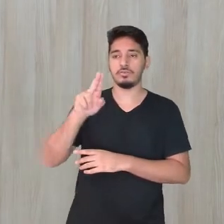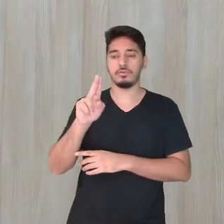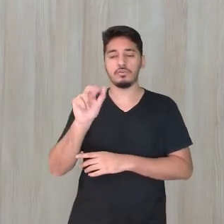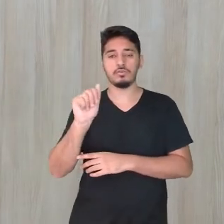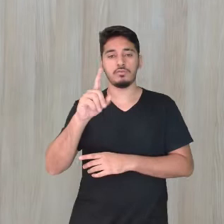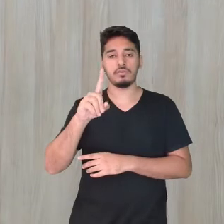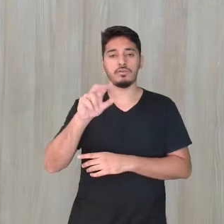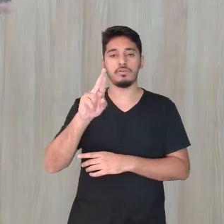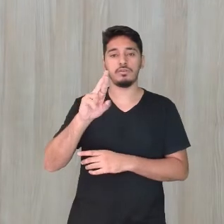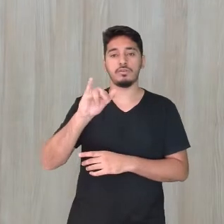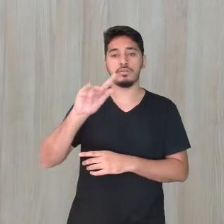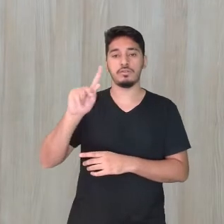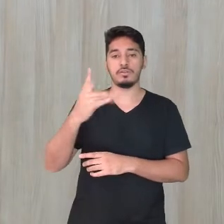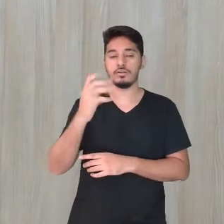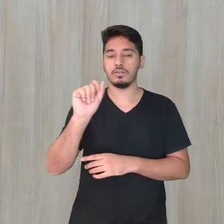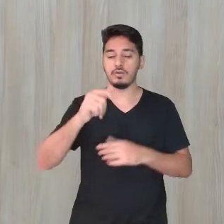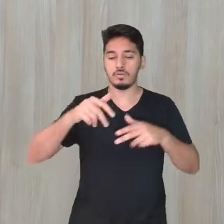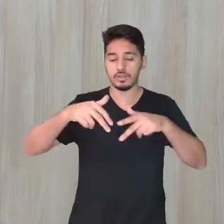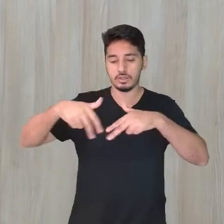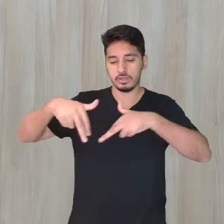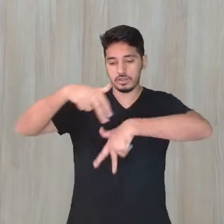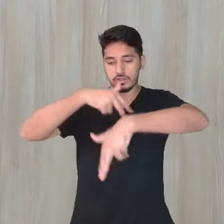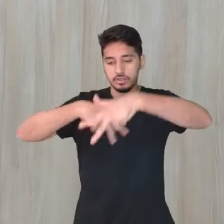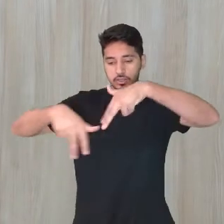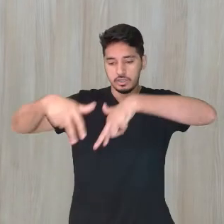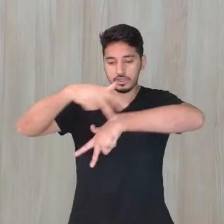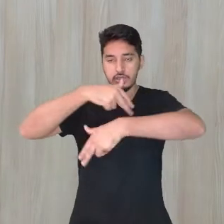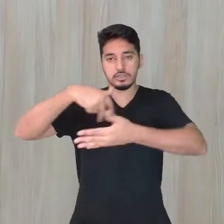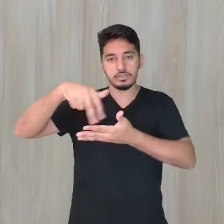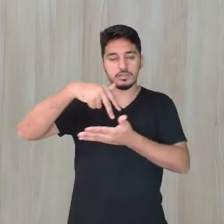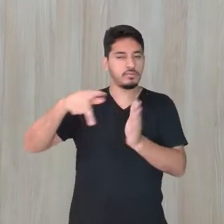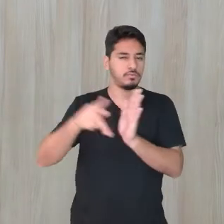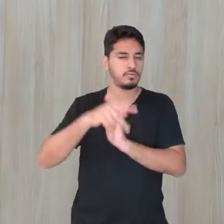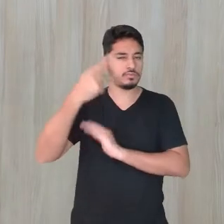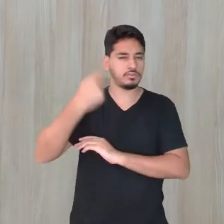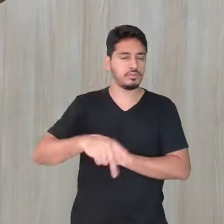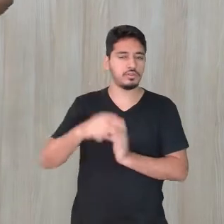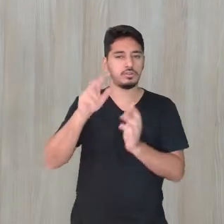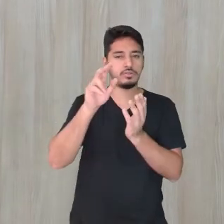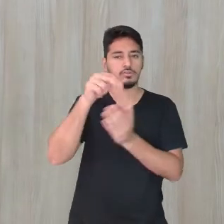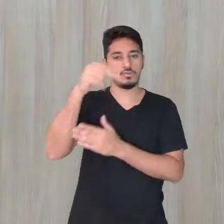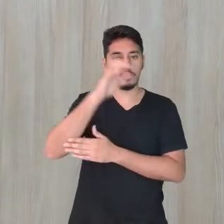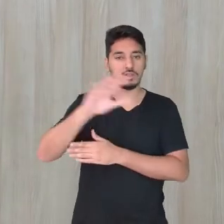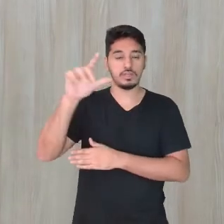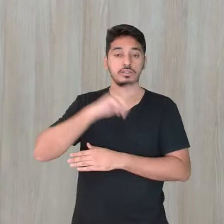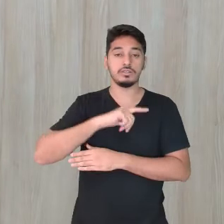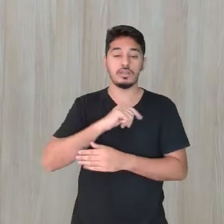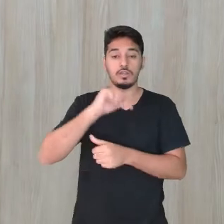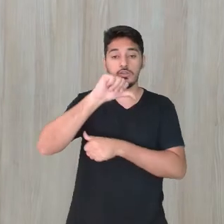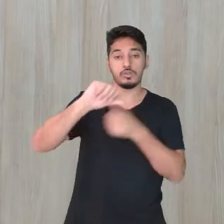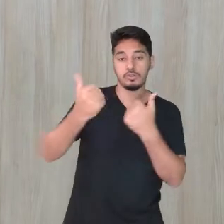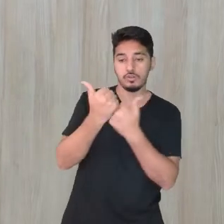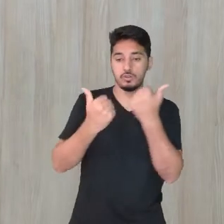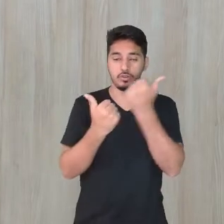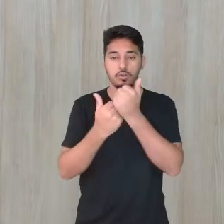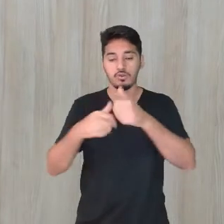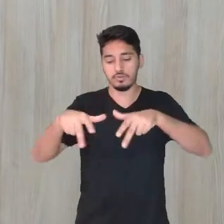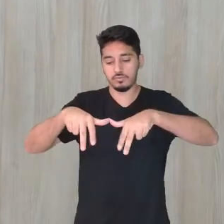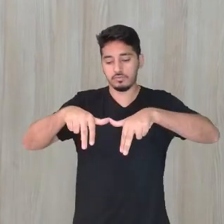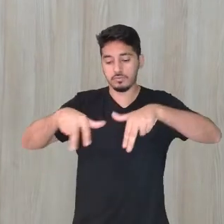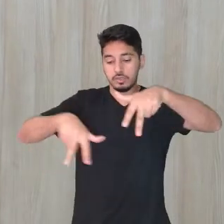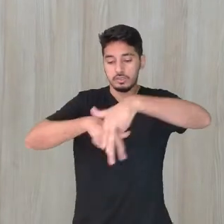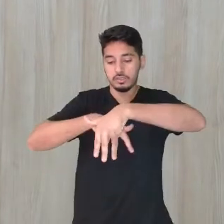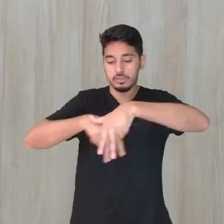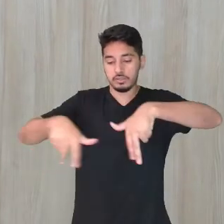dessa dança, né? Dessa Sim, dança sim. que é muito regional aqui do Nordeste, em que há troca de casais, inclusive, né? Tá todo mundo dançando. E o que